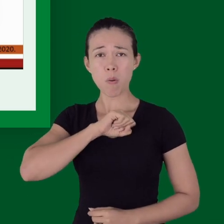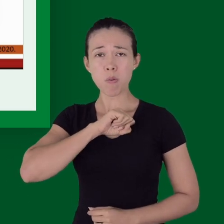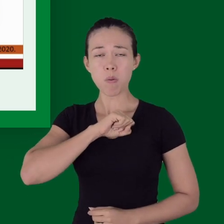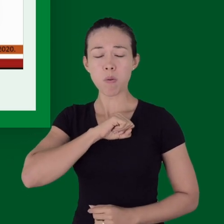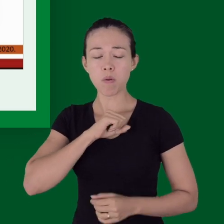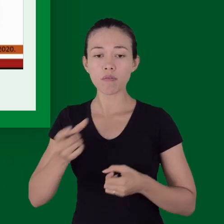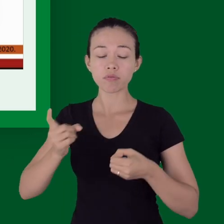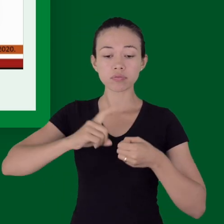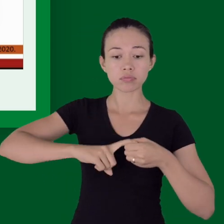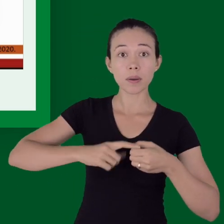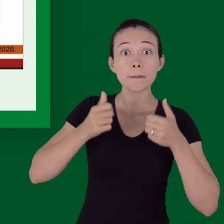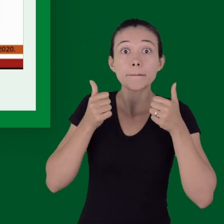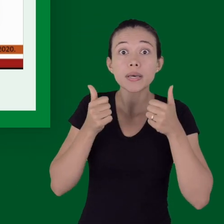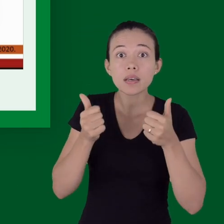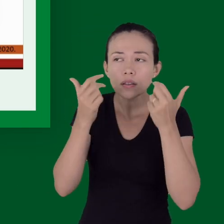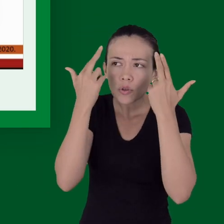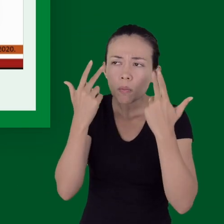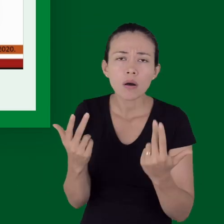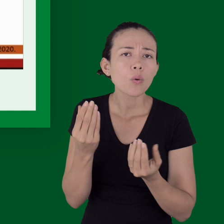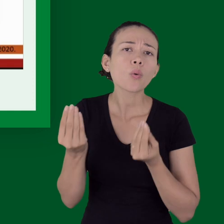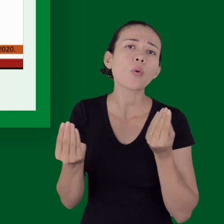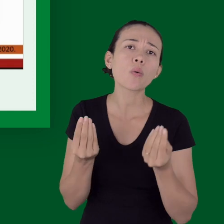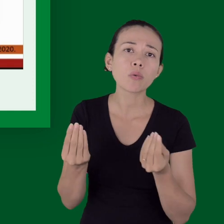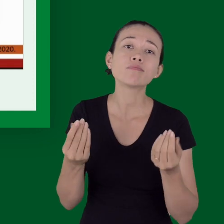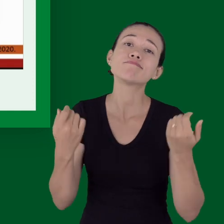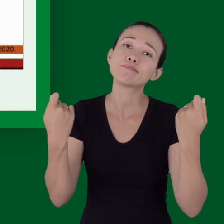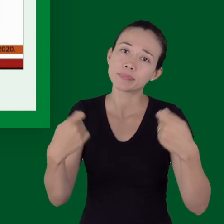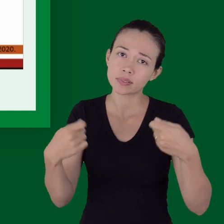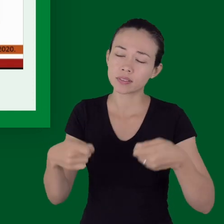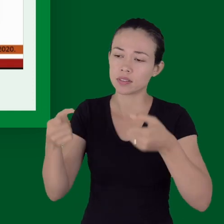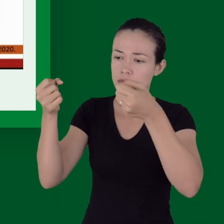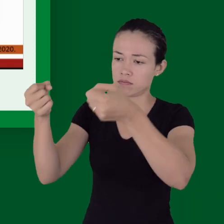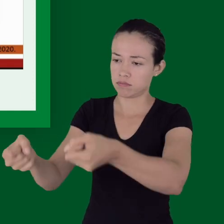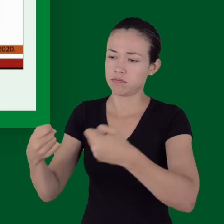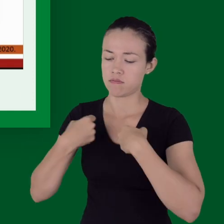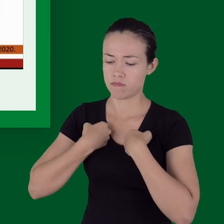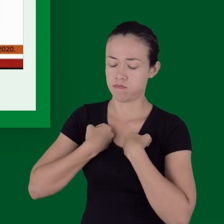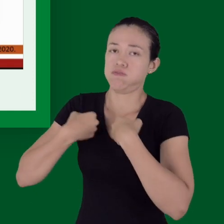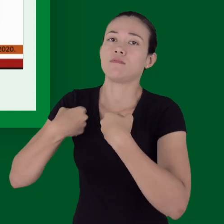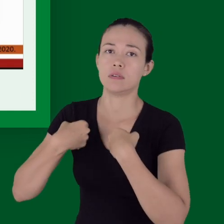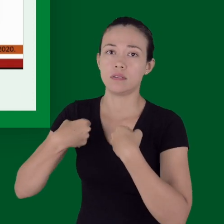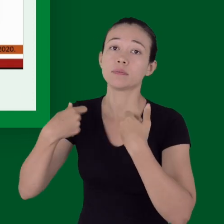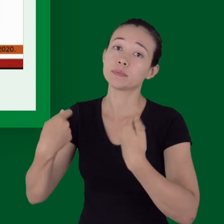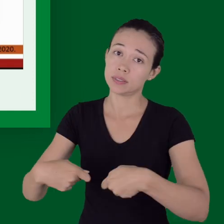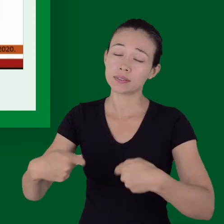a fibrilação e aumentar a sobrevida é realizando a desfibrilação.